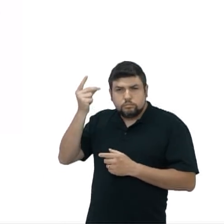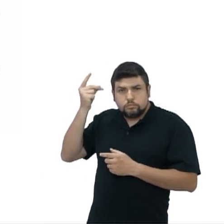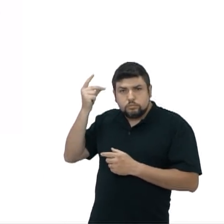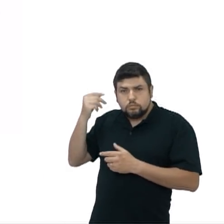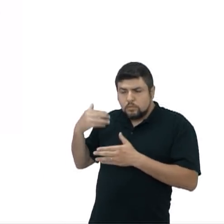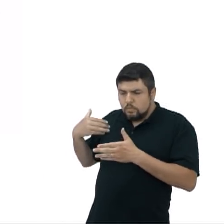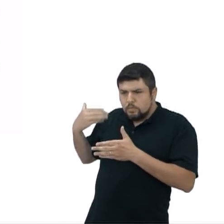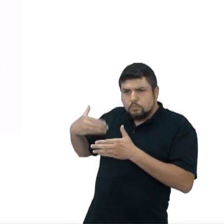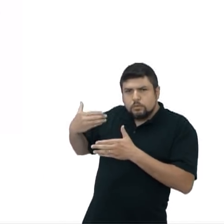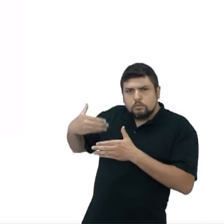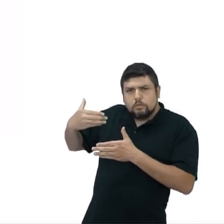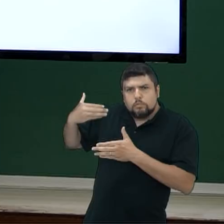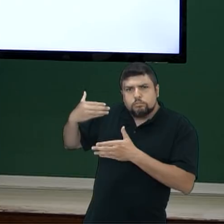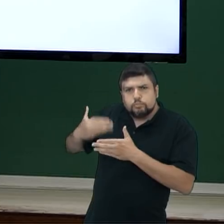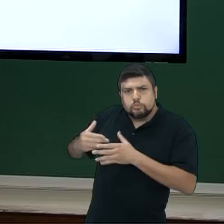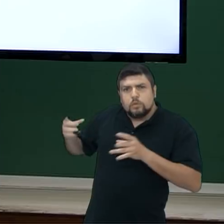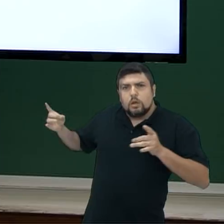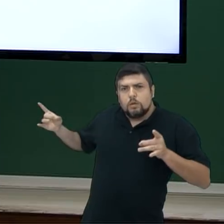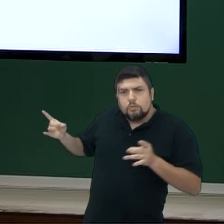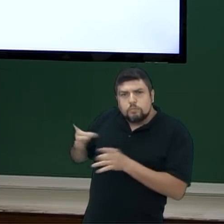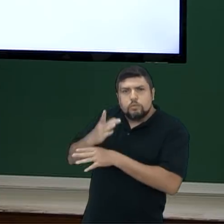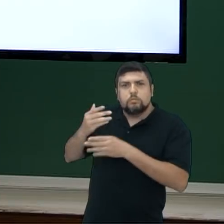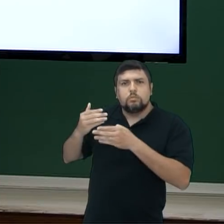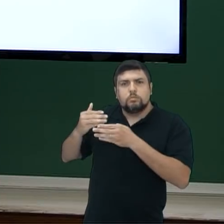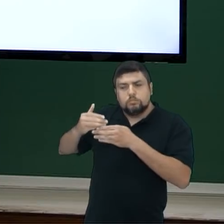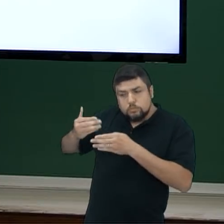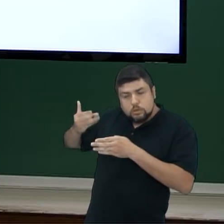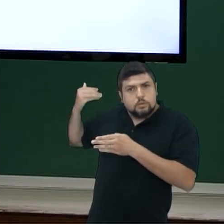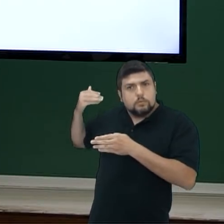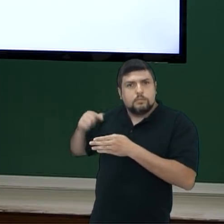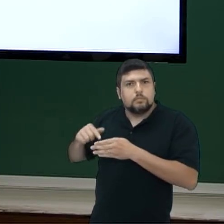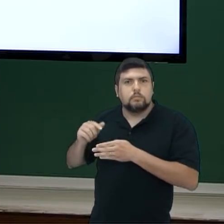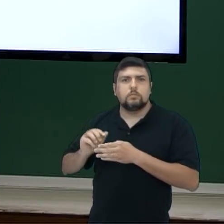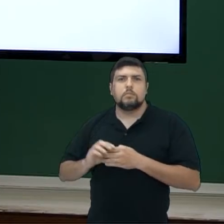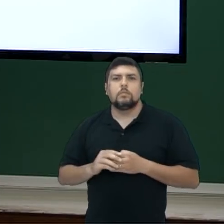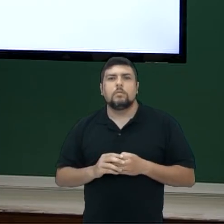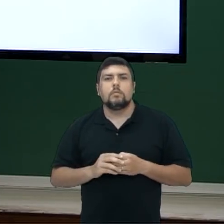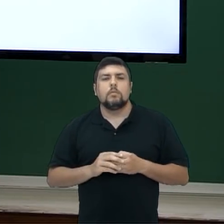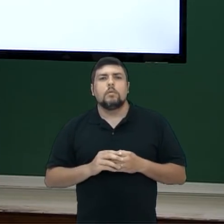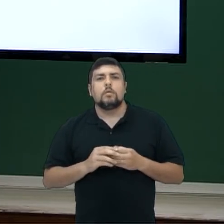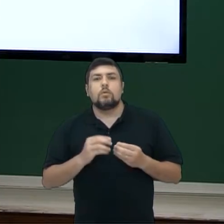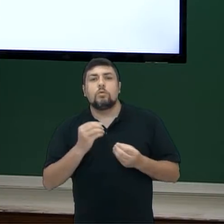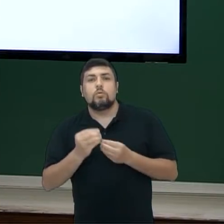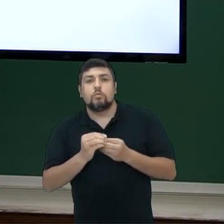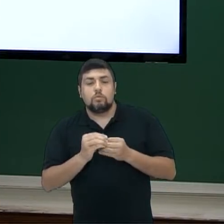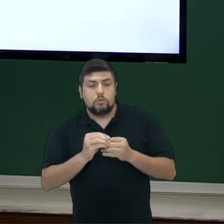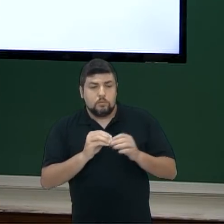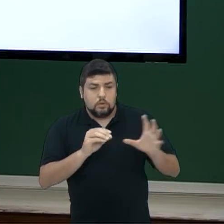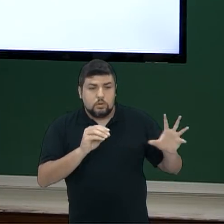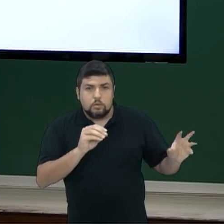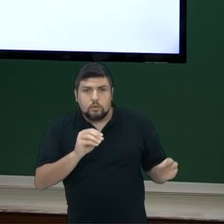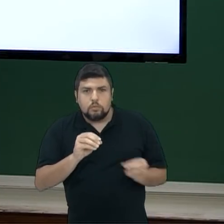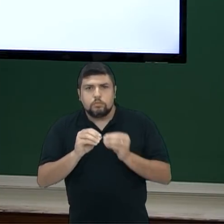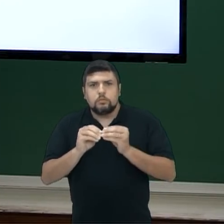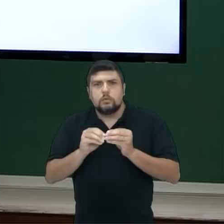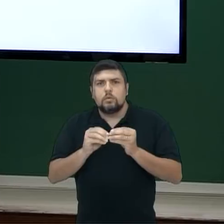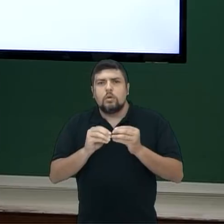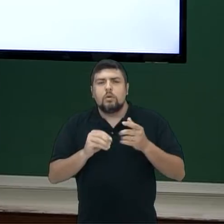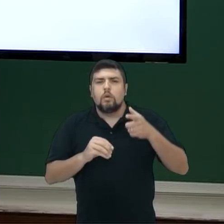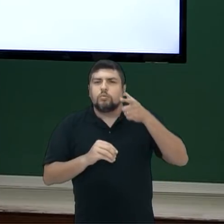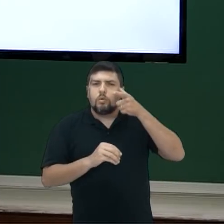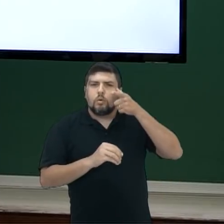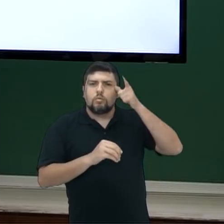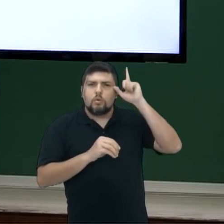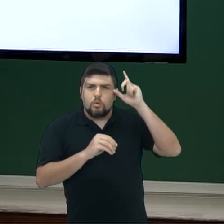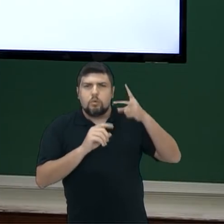Então, algo que começou e terminou. Geralmente é empregado com advérbios de tempo como yesterday, 2